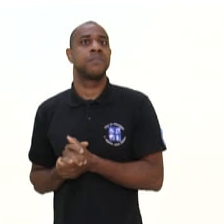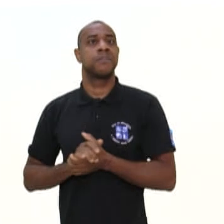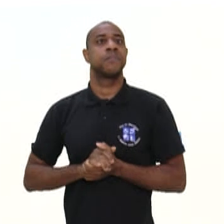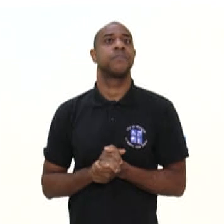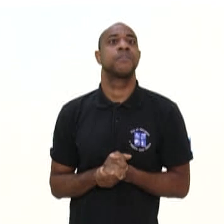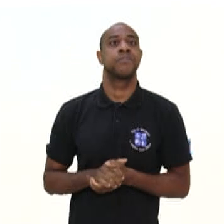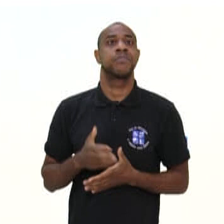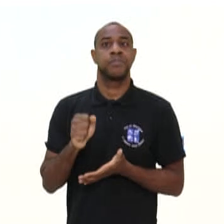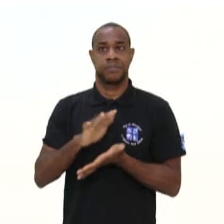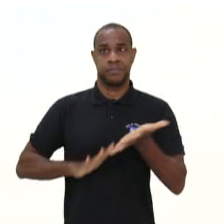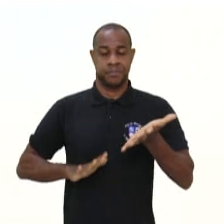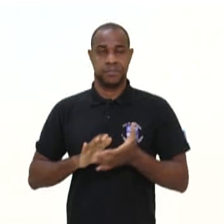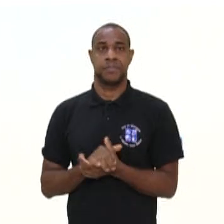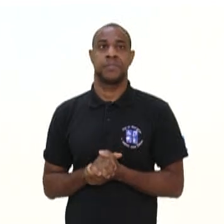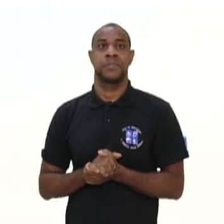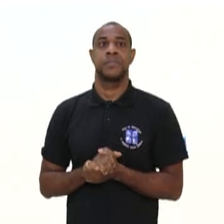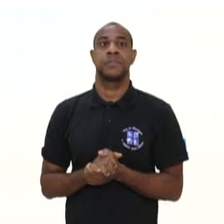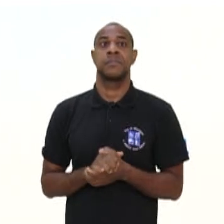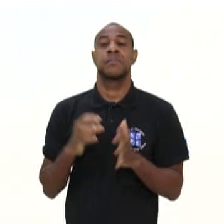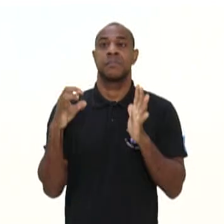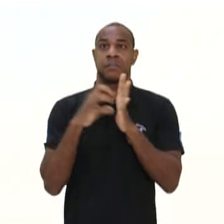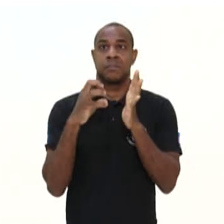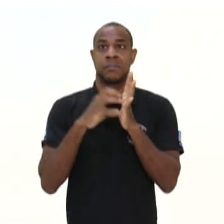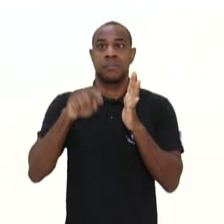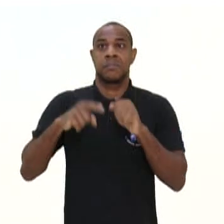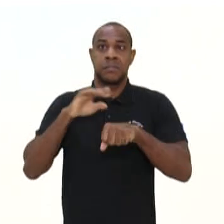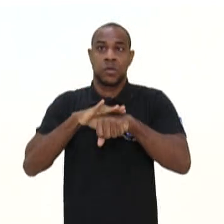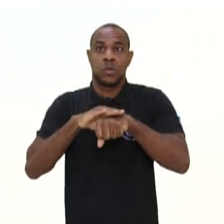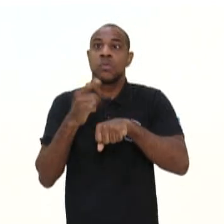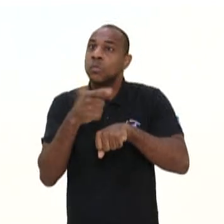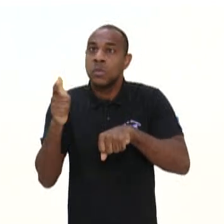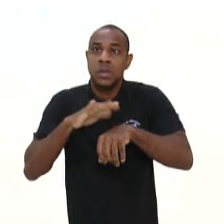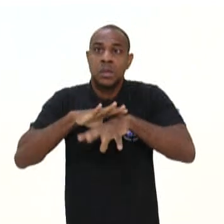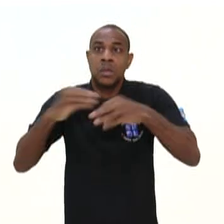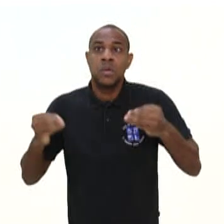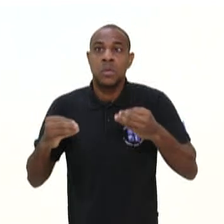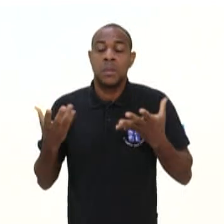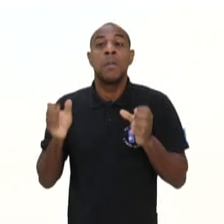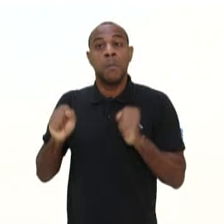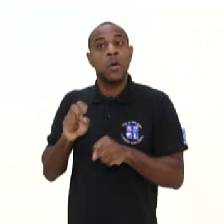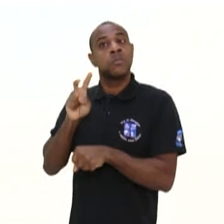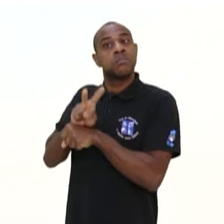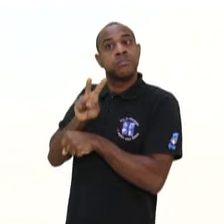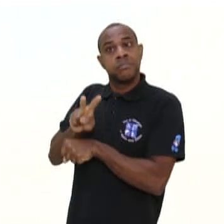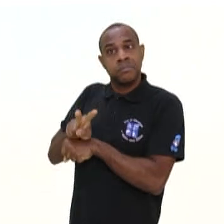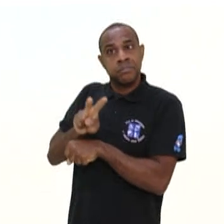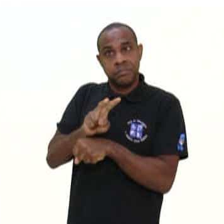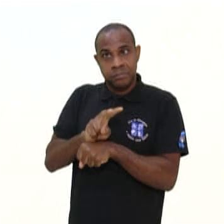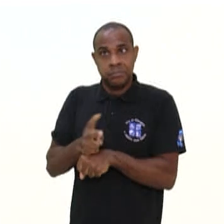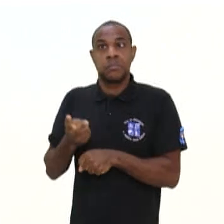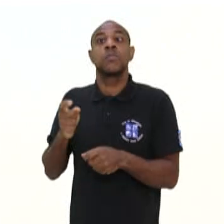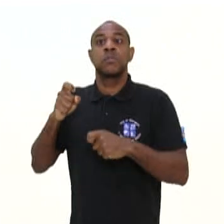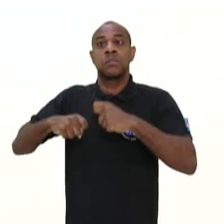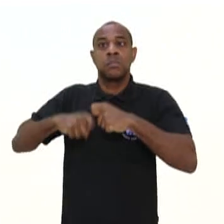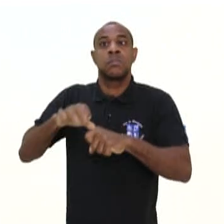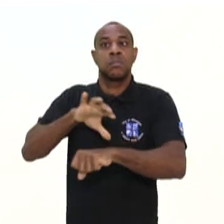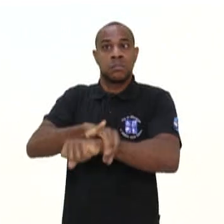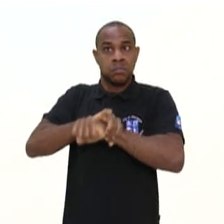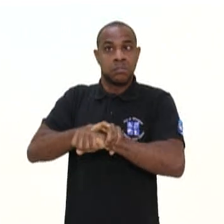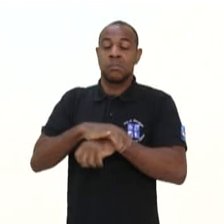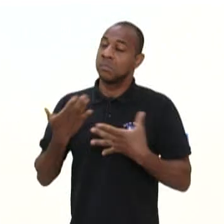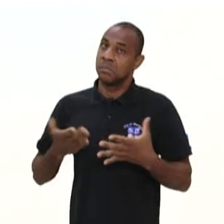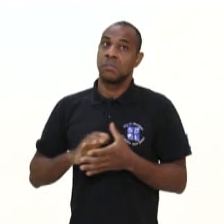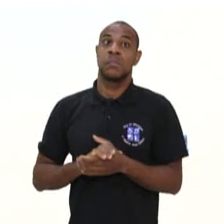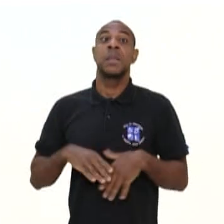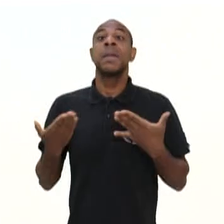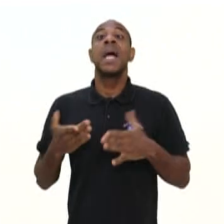exercício, gente. A AIDS é uma doença sem cura, que pode ser prevenido por meio do sexo seguro. Sobre a doença, marque